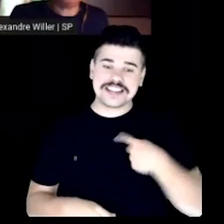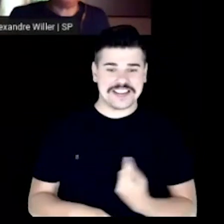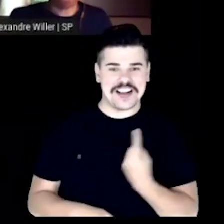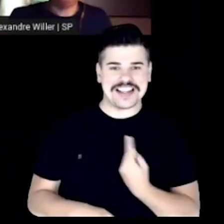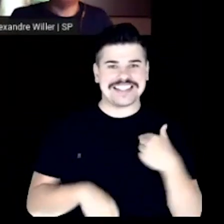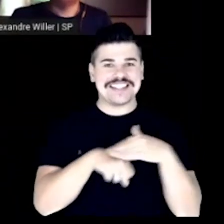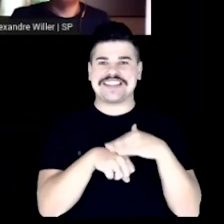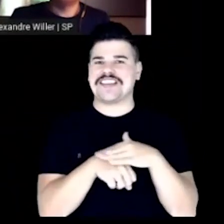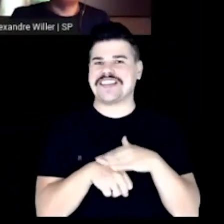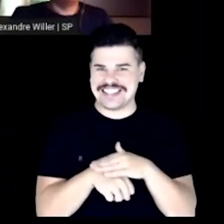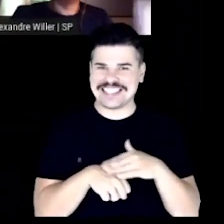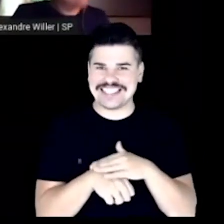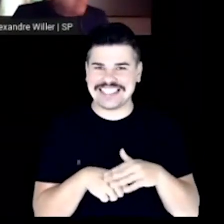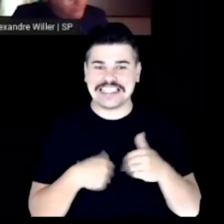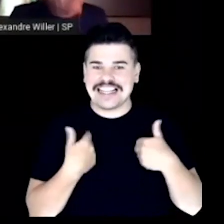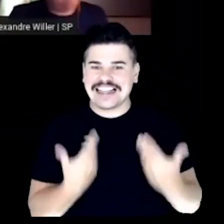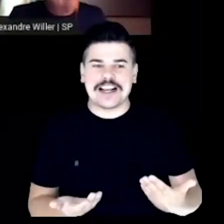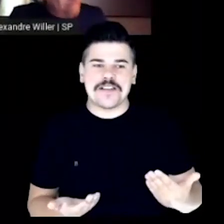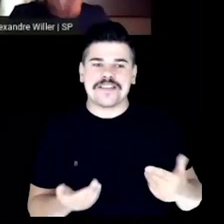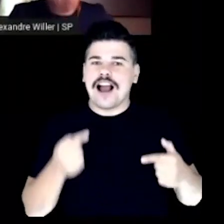comigo mesmo, sabe?